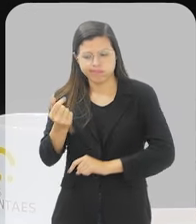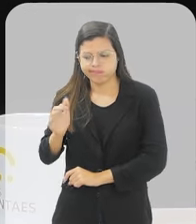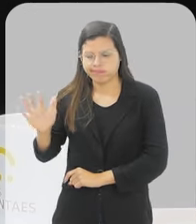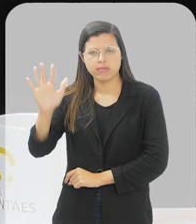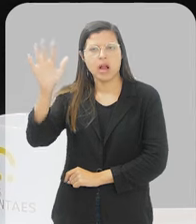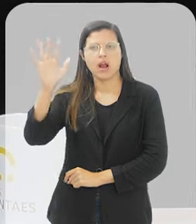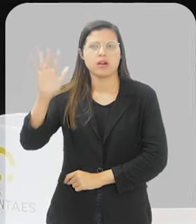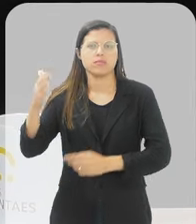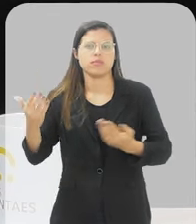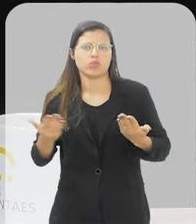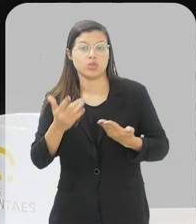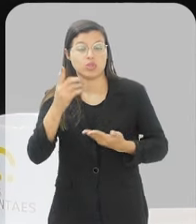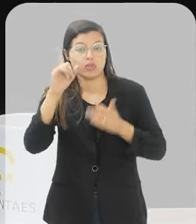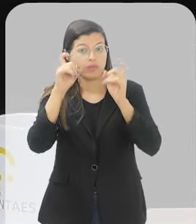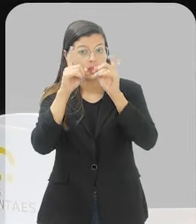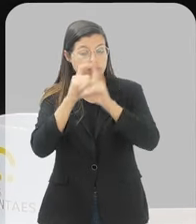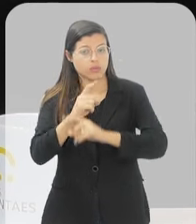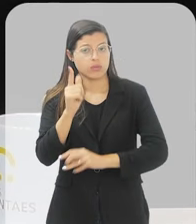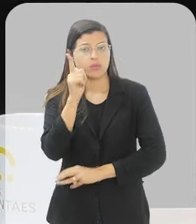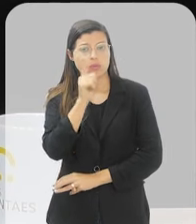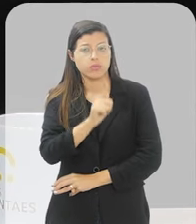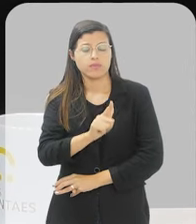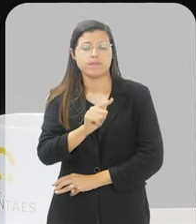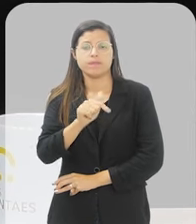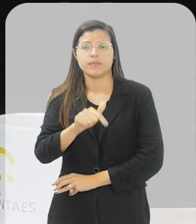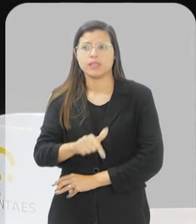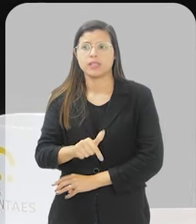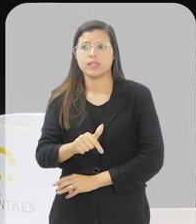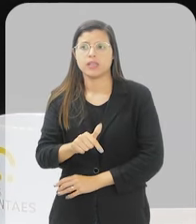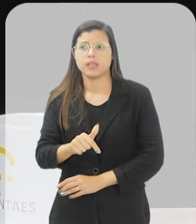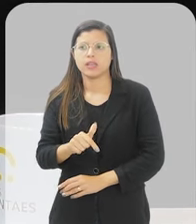e hoje em dia é muito difícil de conseguir, inclusive está